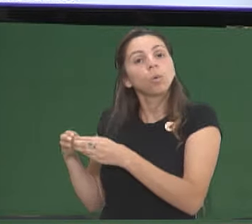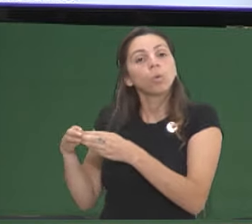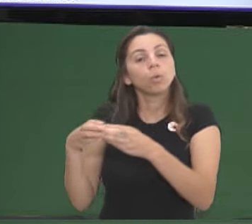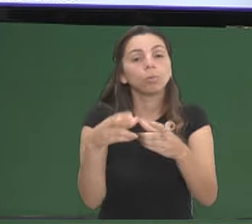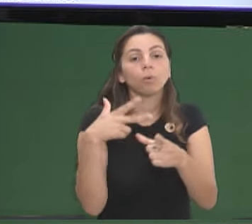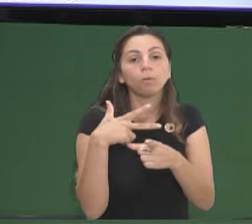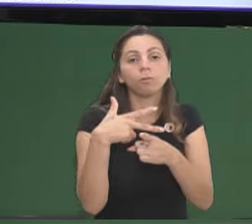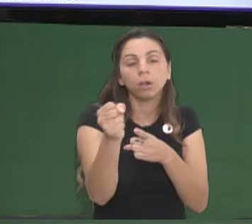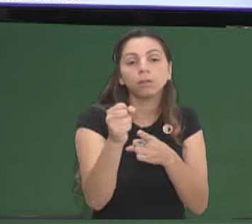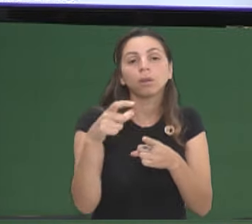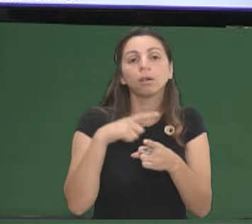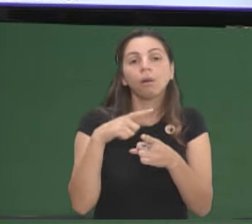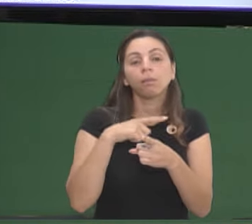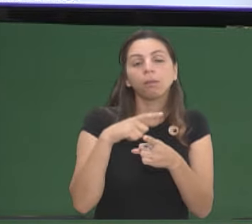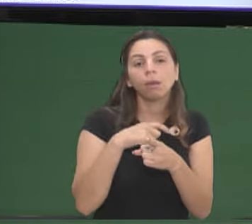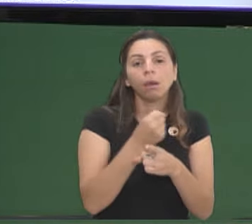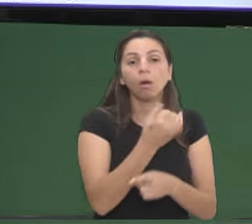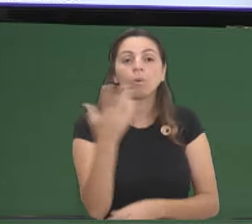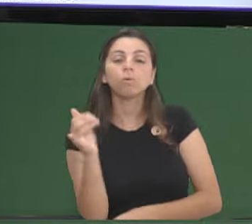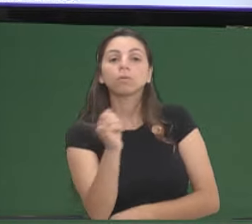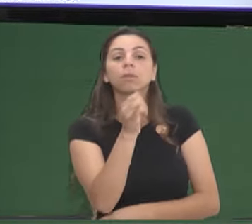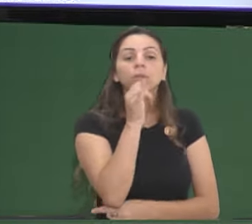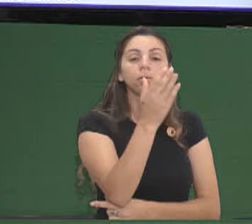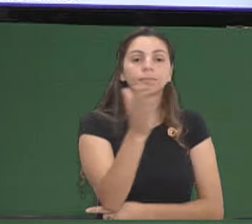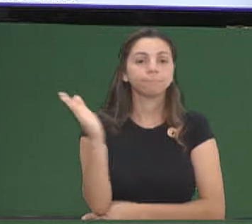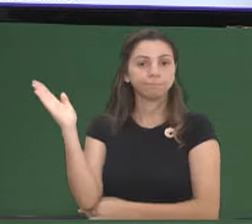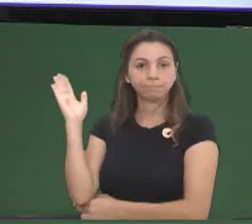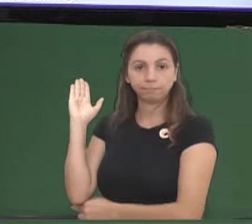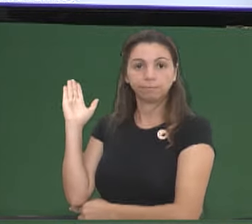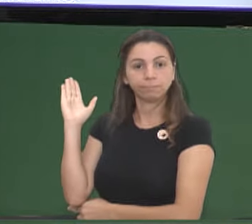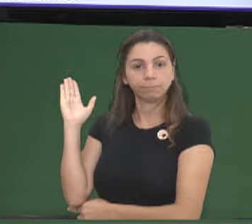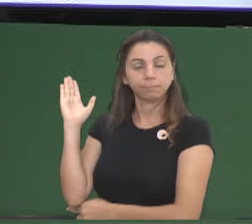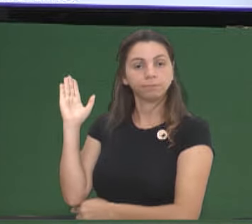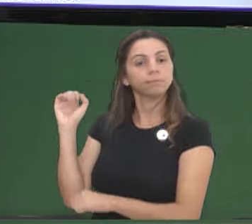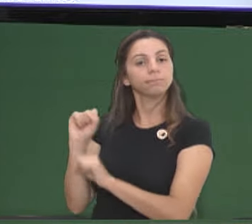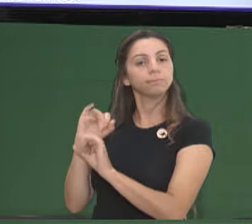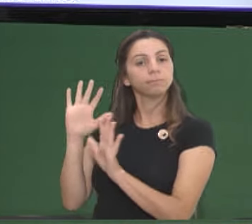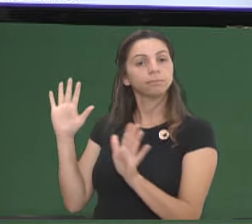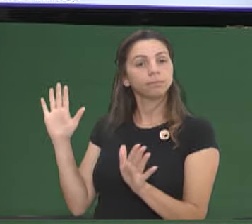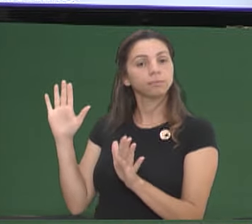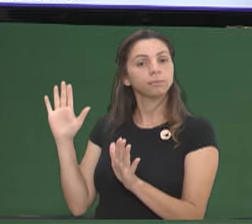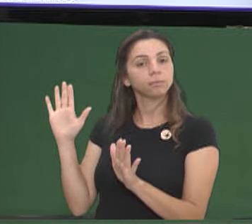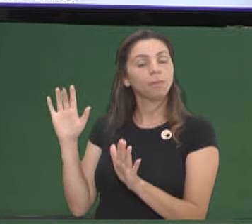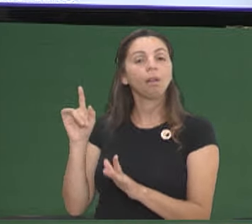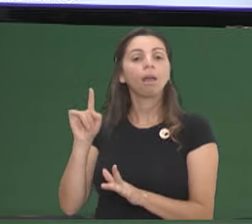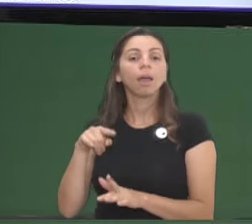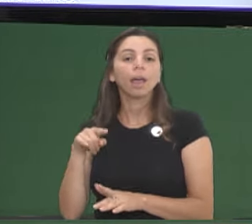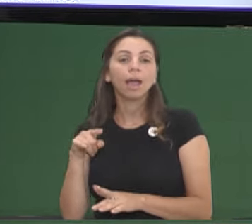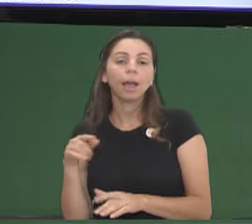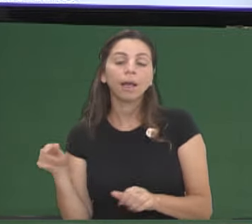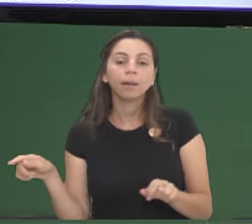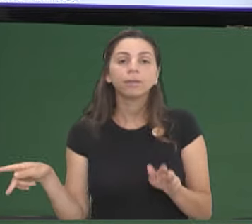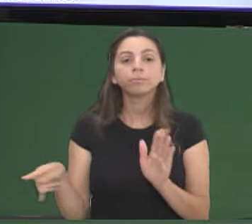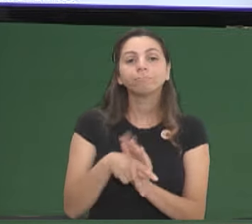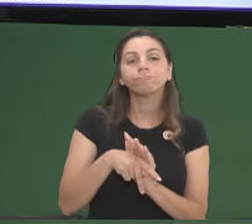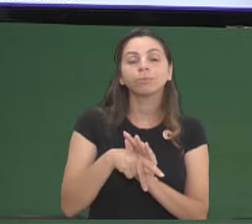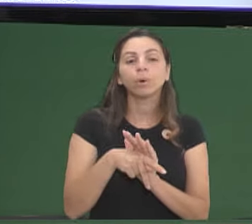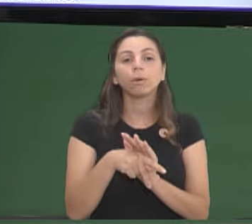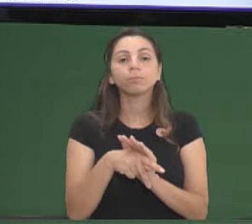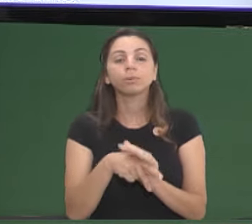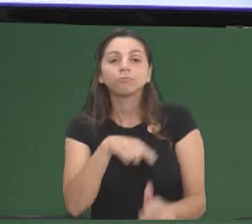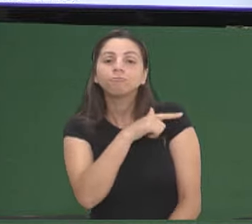tem alguns exemplos e modalidades diferentes, mas para que vocês entendam isso. É um educativo. Então, o que significa um